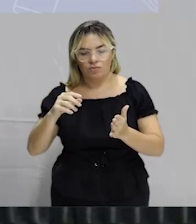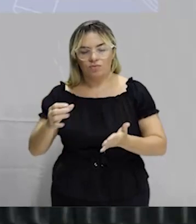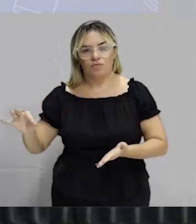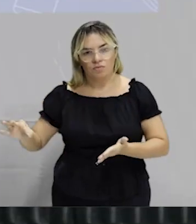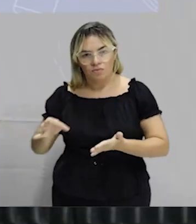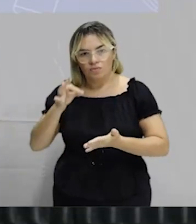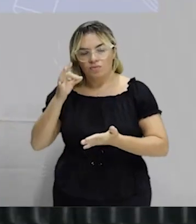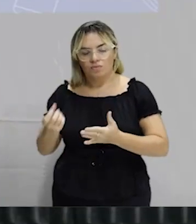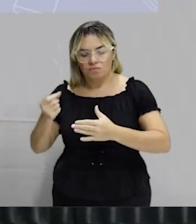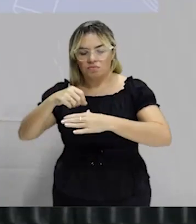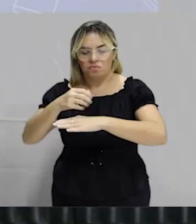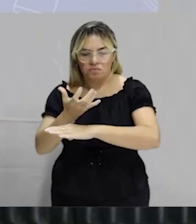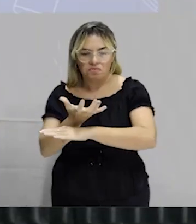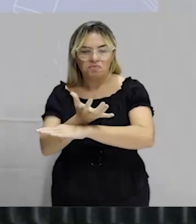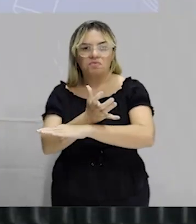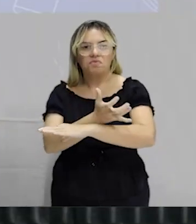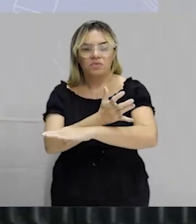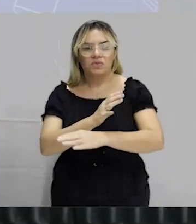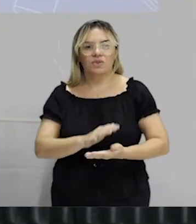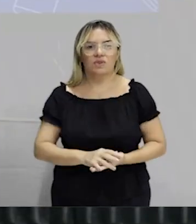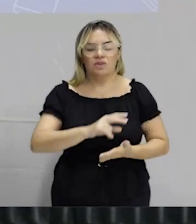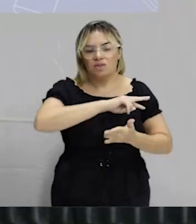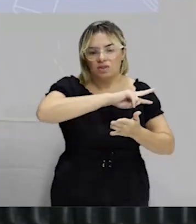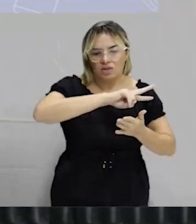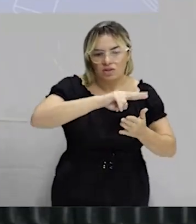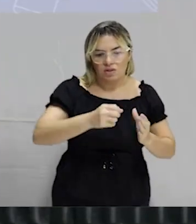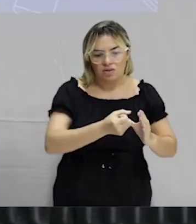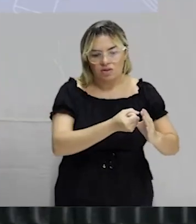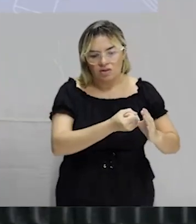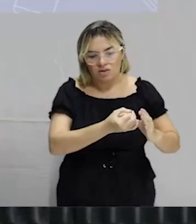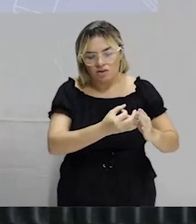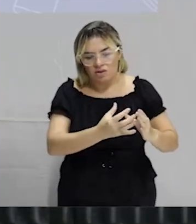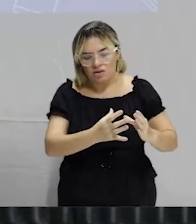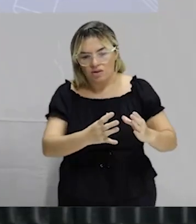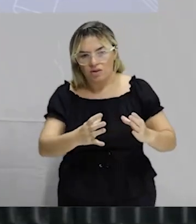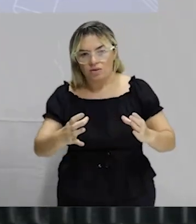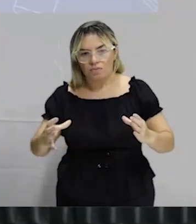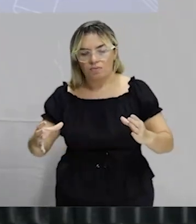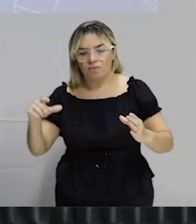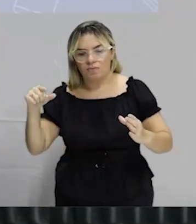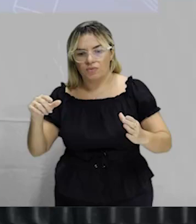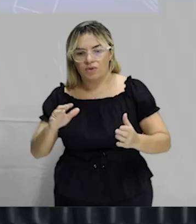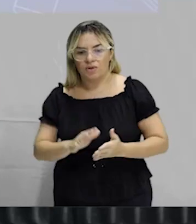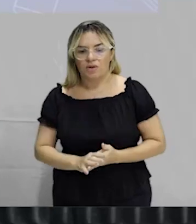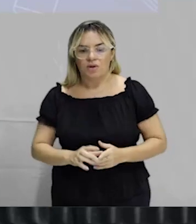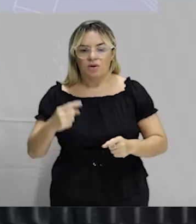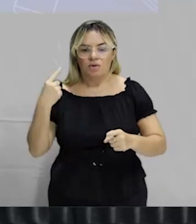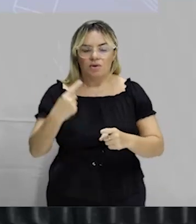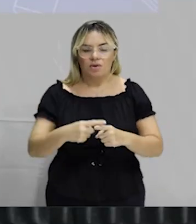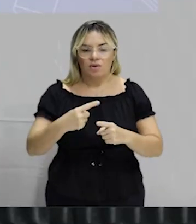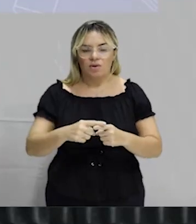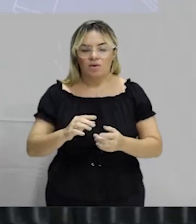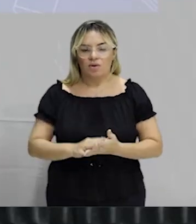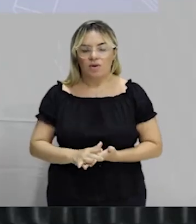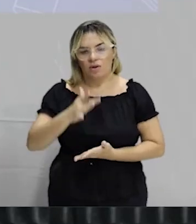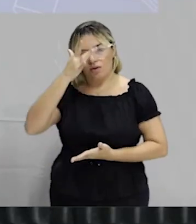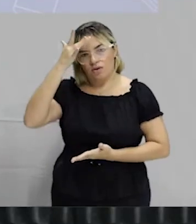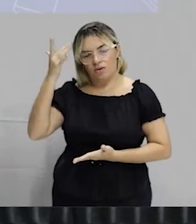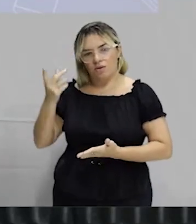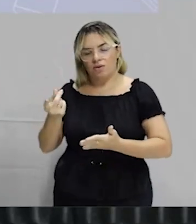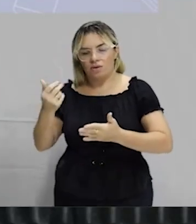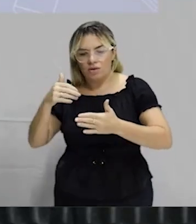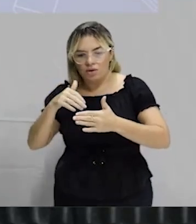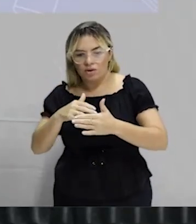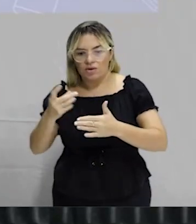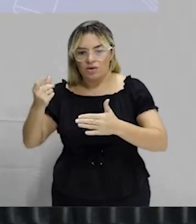altos níveis. Teria que seguir crescendo, pois os produtores haviam continuado a